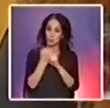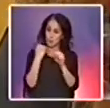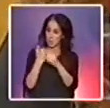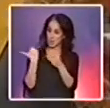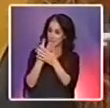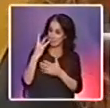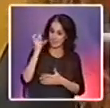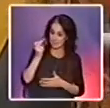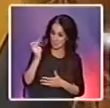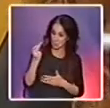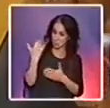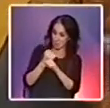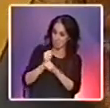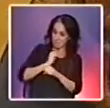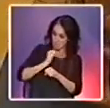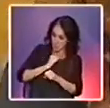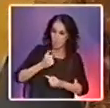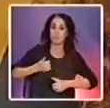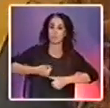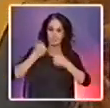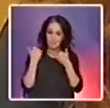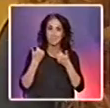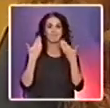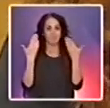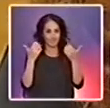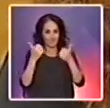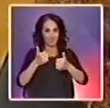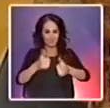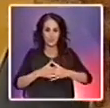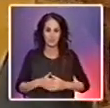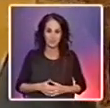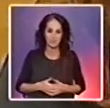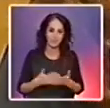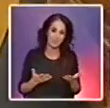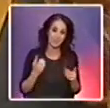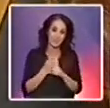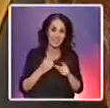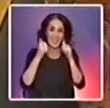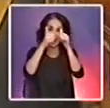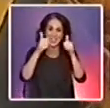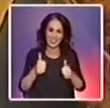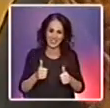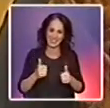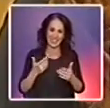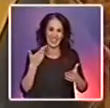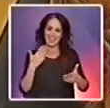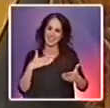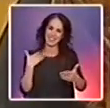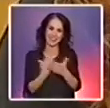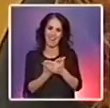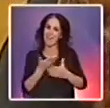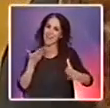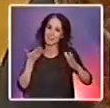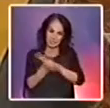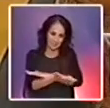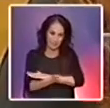3 anos teve a sua merecida recompensa. E também porque a nota garantia-me a entrada naquilo que eu